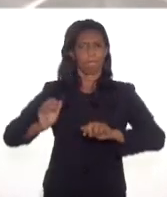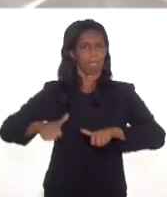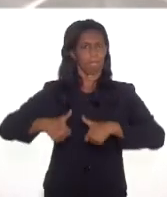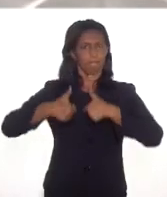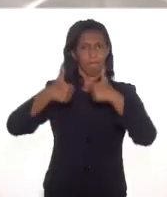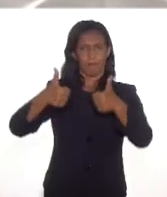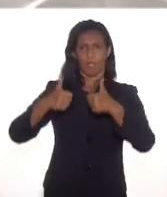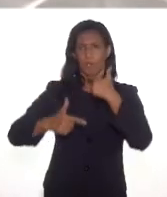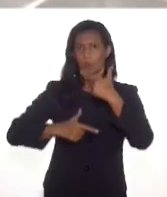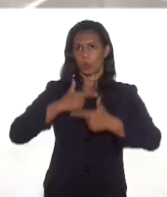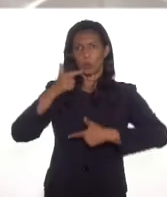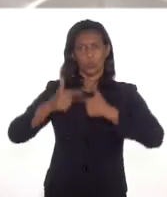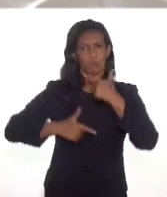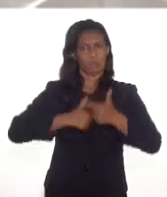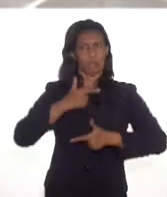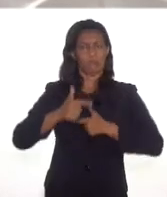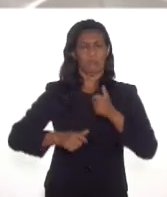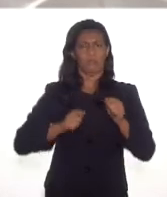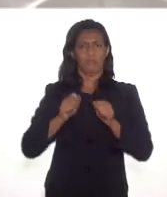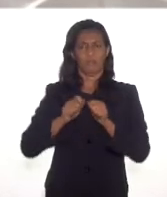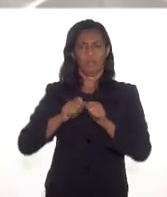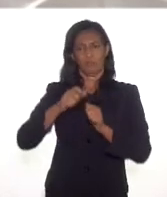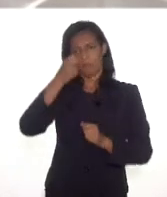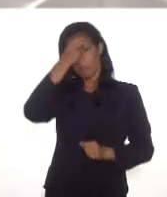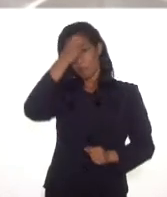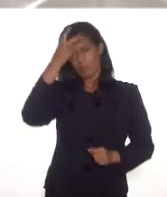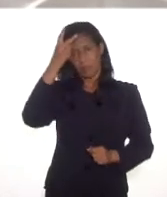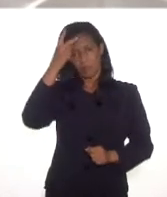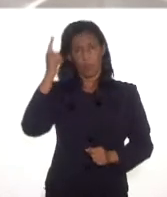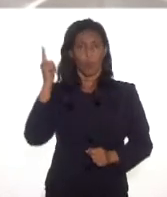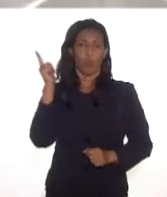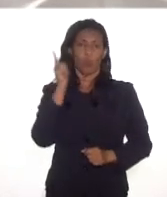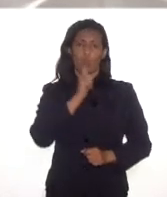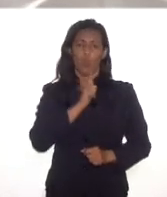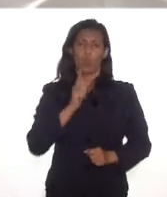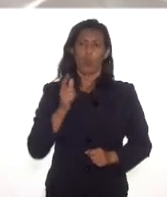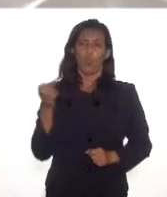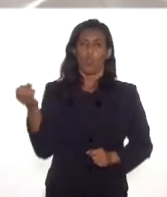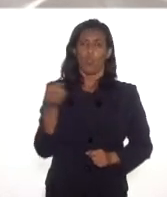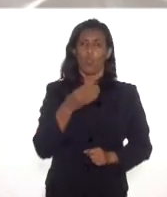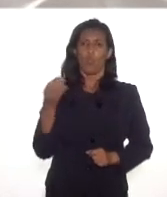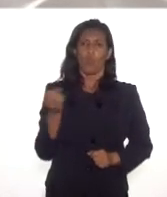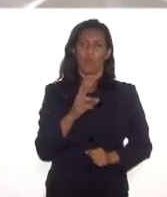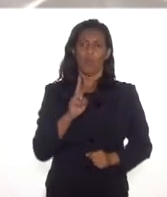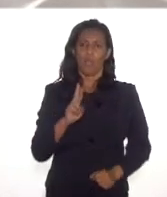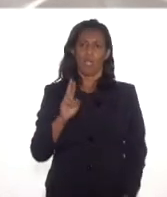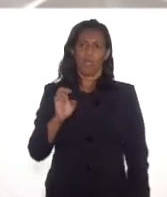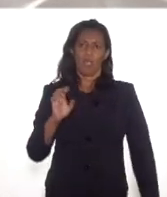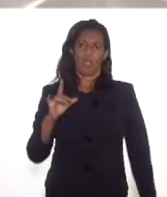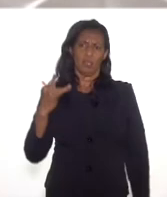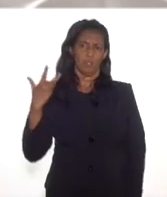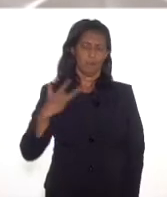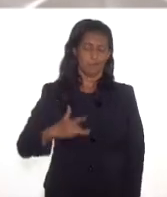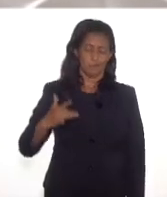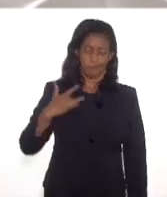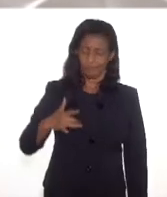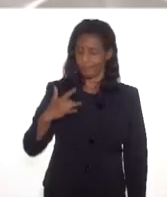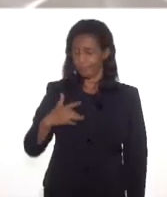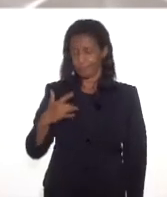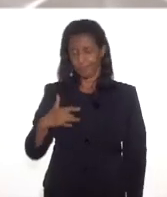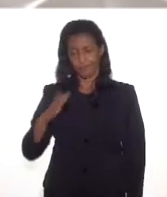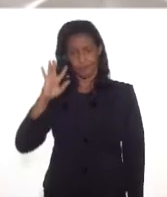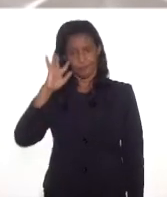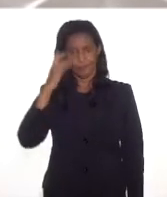serviços prestados pela prefeitura ou a conquista de novas receitas. A gente só tem mesmo é que lamentar